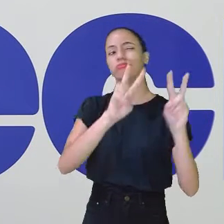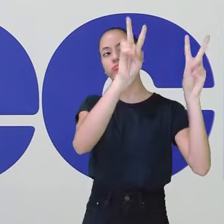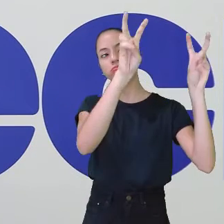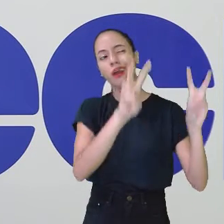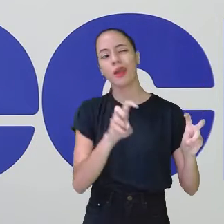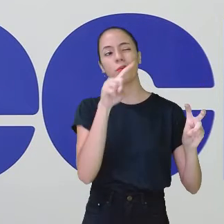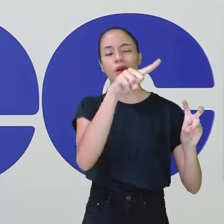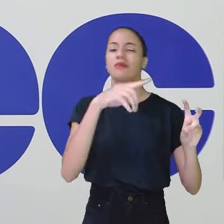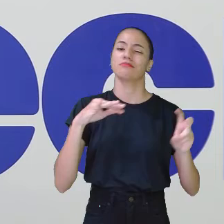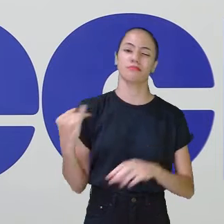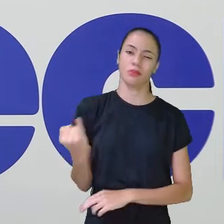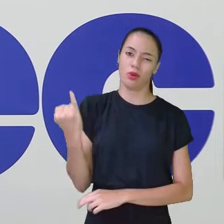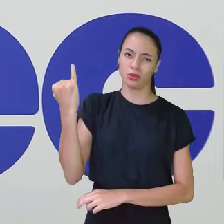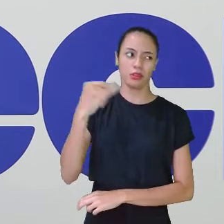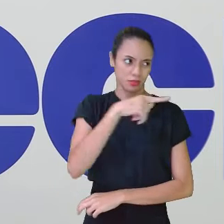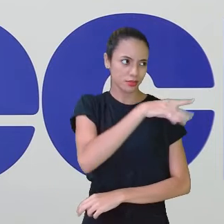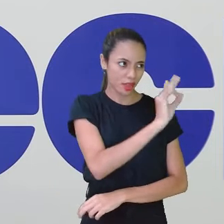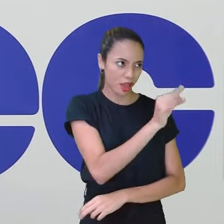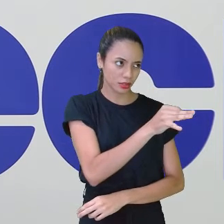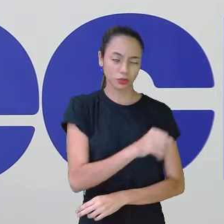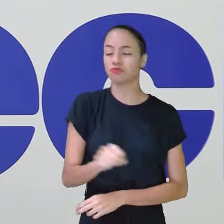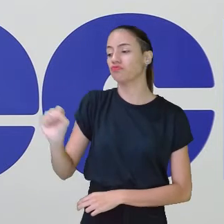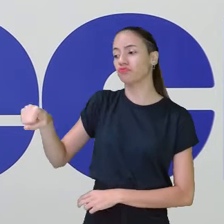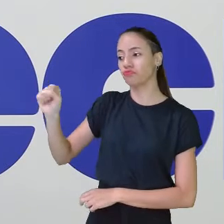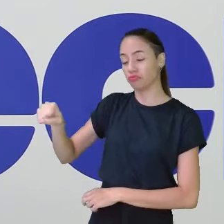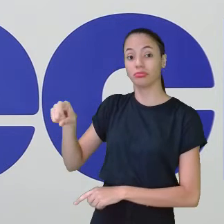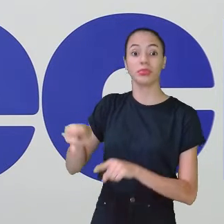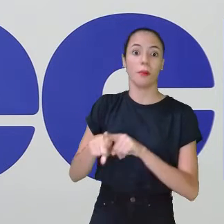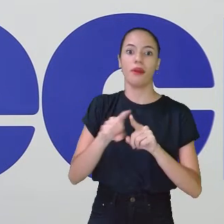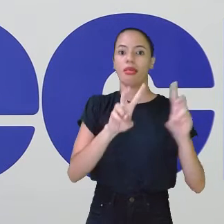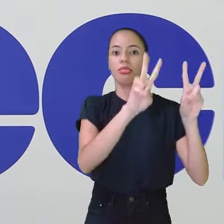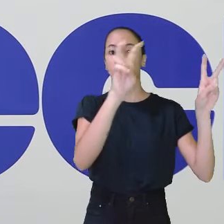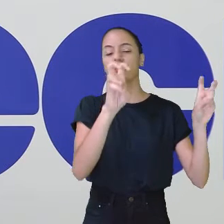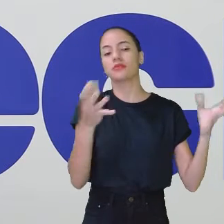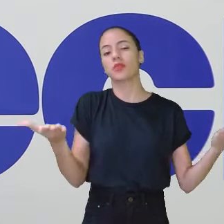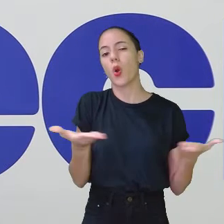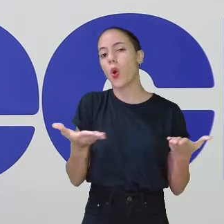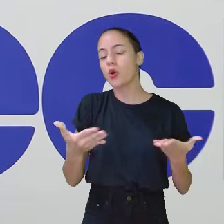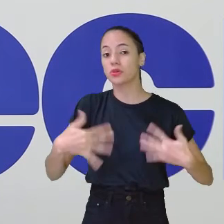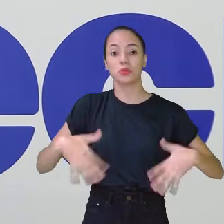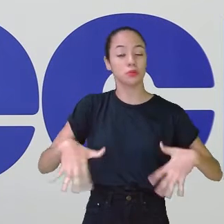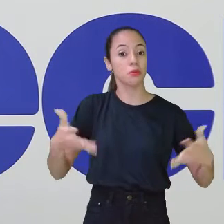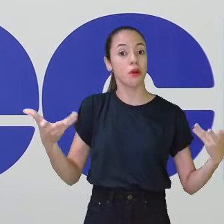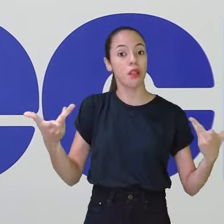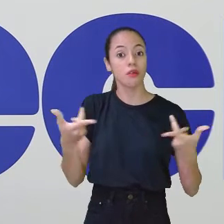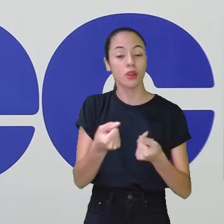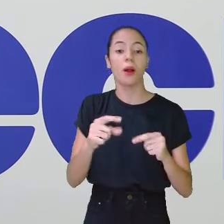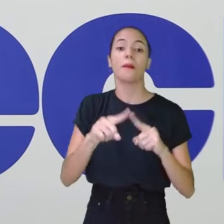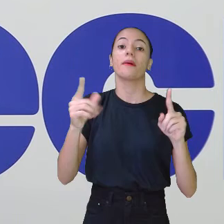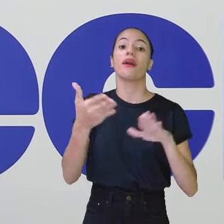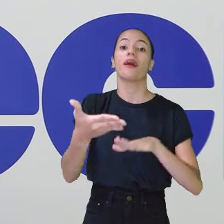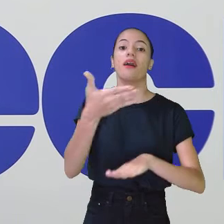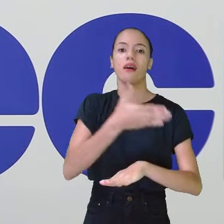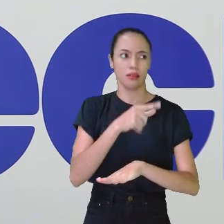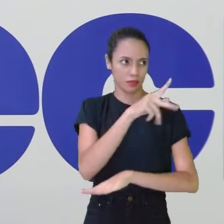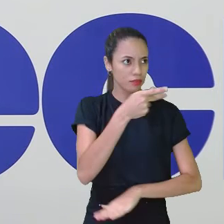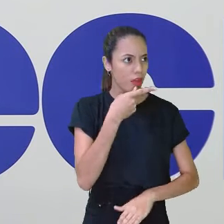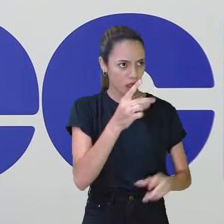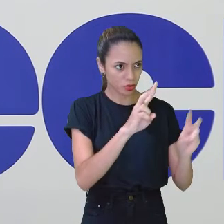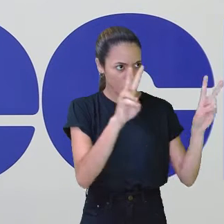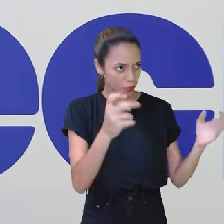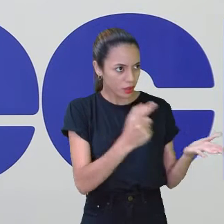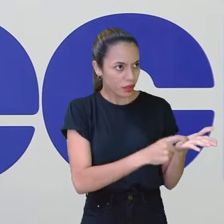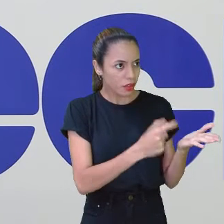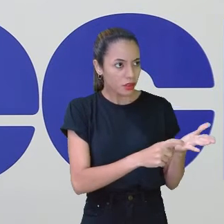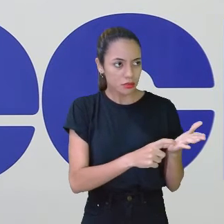são importantes, né, professora? Exatamente. E isso aqui é fantástico, né? Que a gente vai trabalhar hoje, mas antes, né? Vai falar do aplicativo hoje, Por favor,